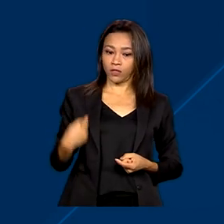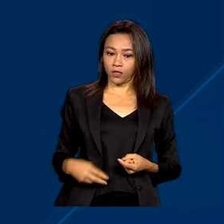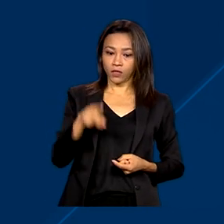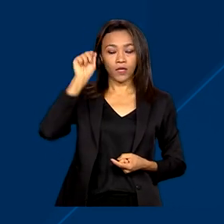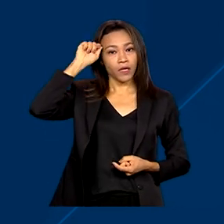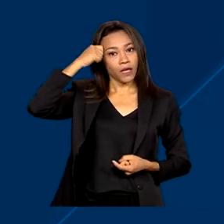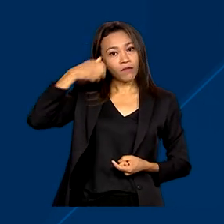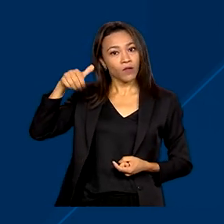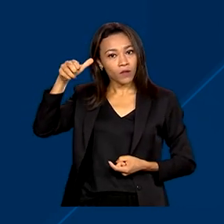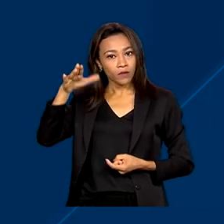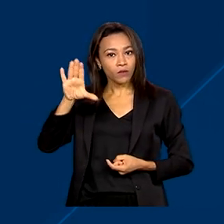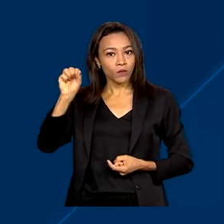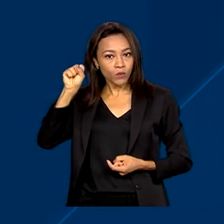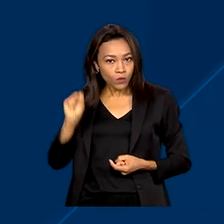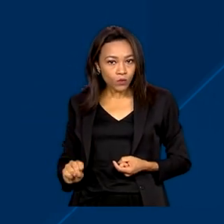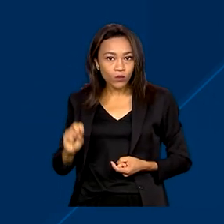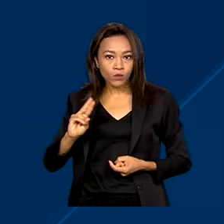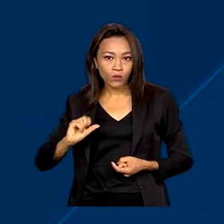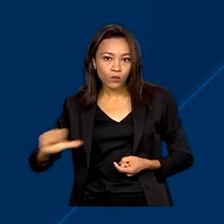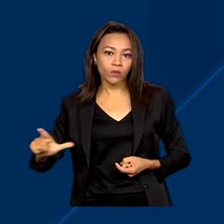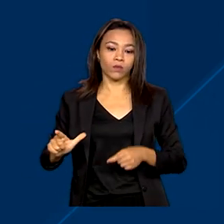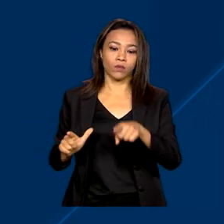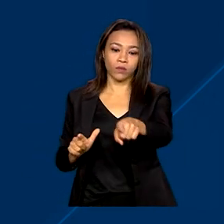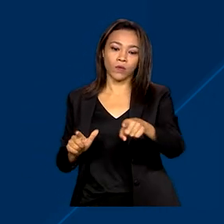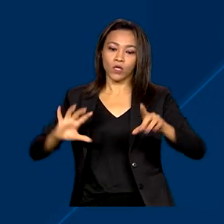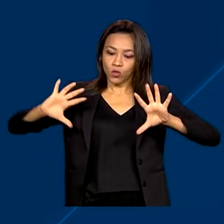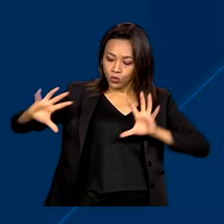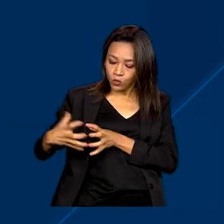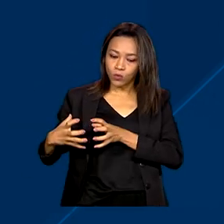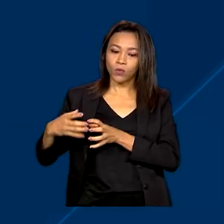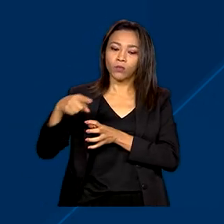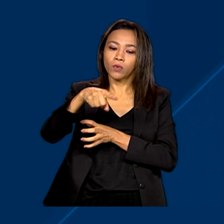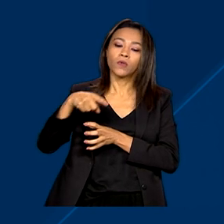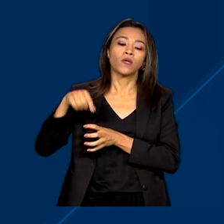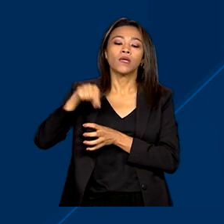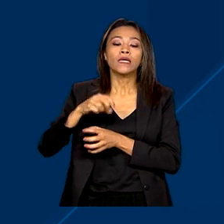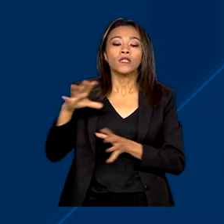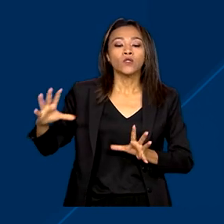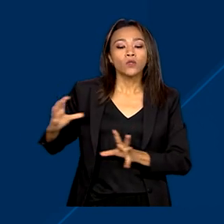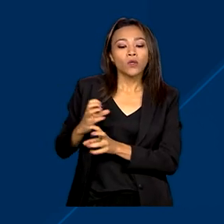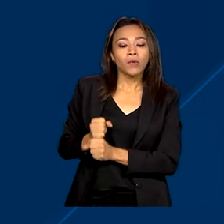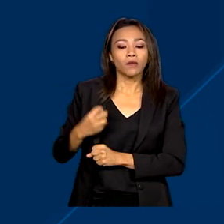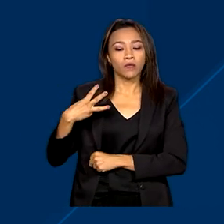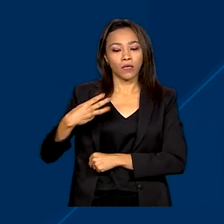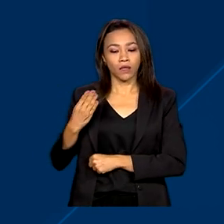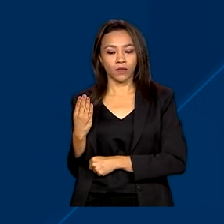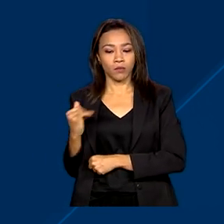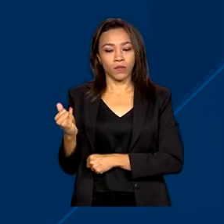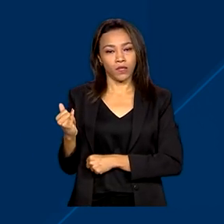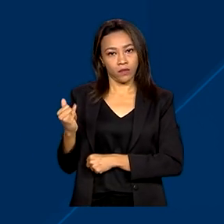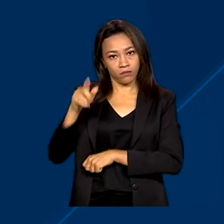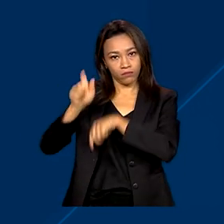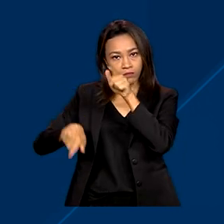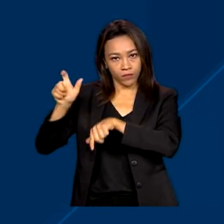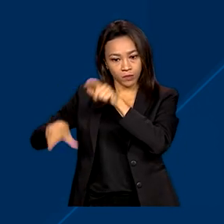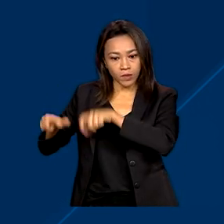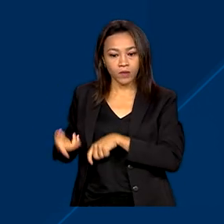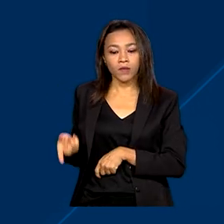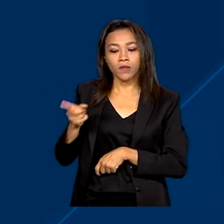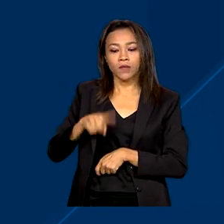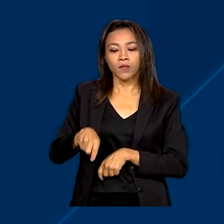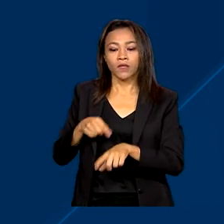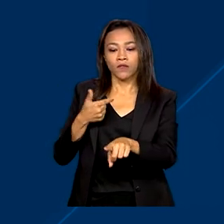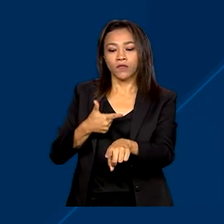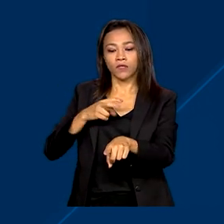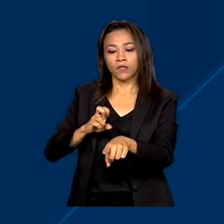Sul. Somados, os países do bloco reúnem 3 bilhões de pessoas e 25 trilhões